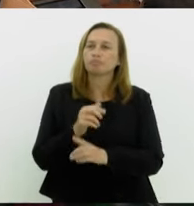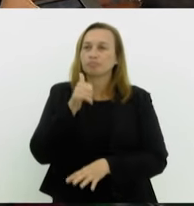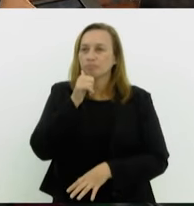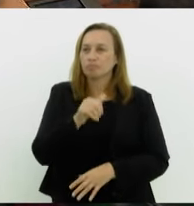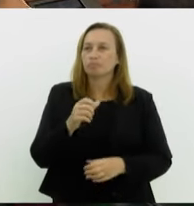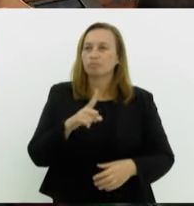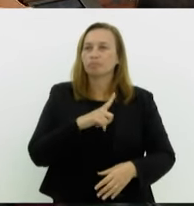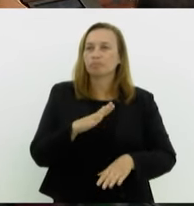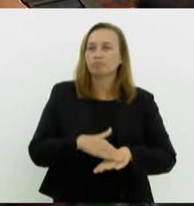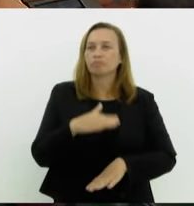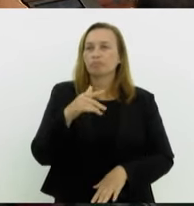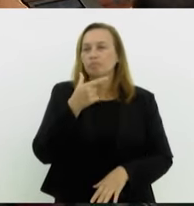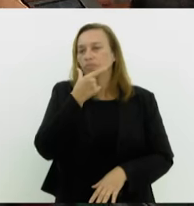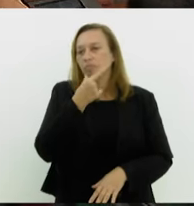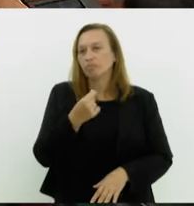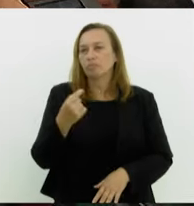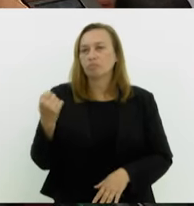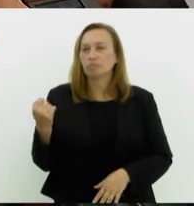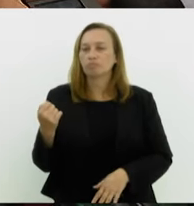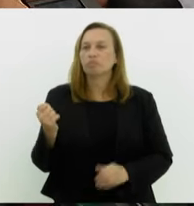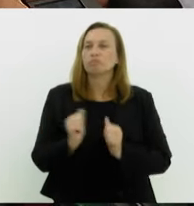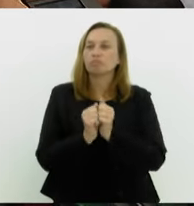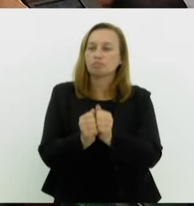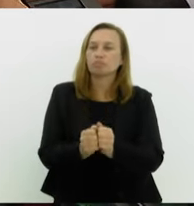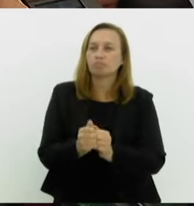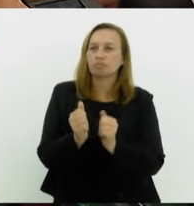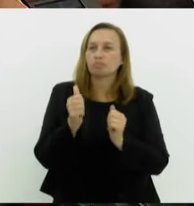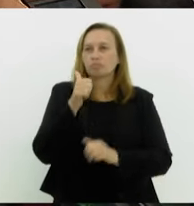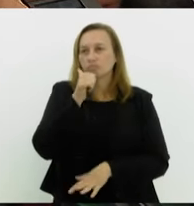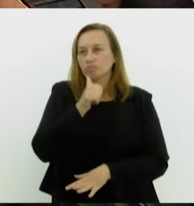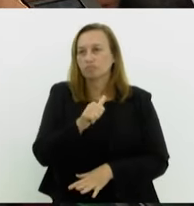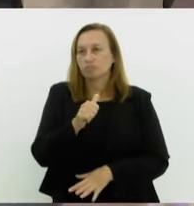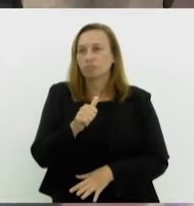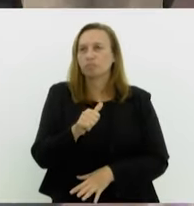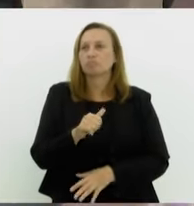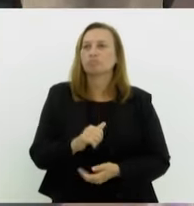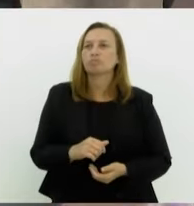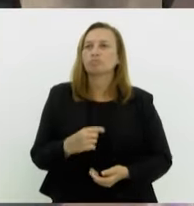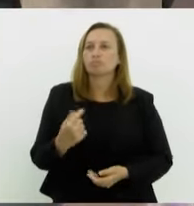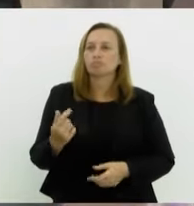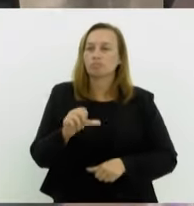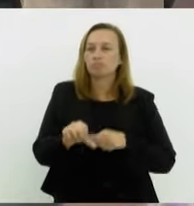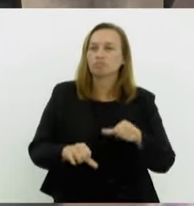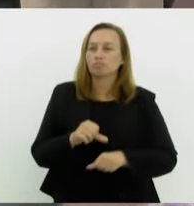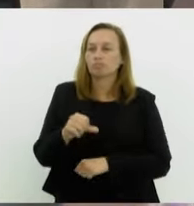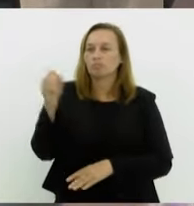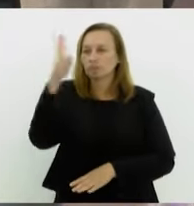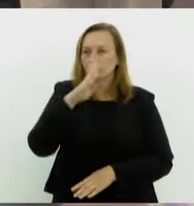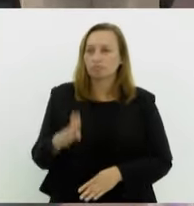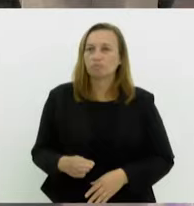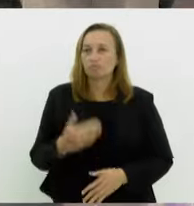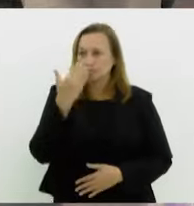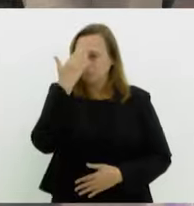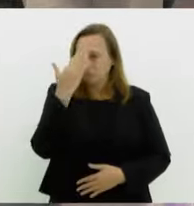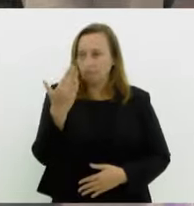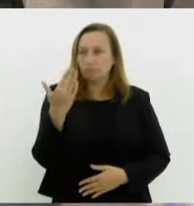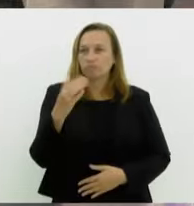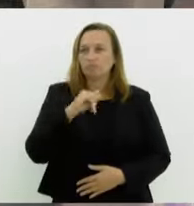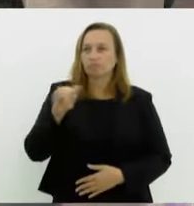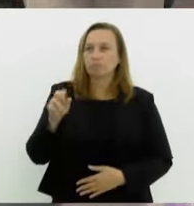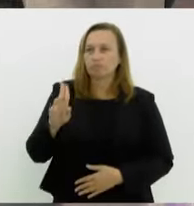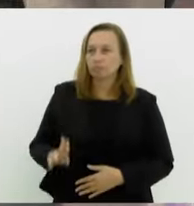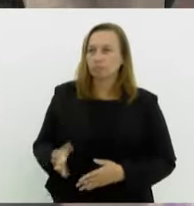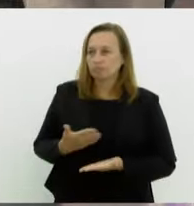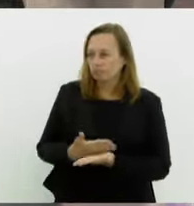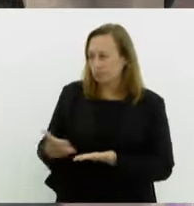a gente tenha mais homens junto com as mulheres que dessa forma a gente transforma o Brasil Muito Obrigada Ju a bola